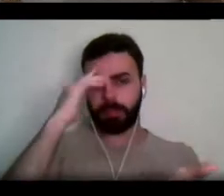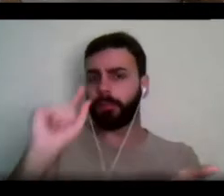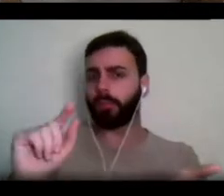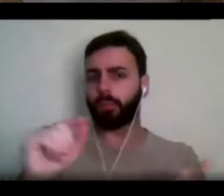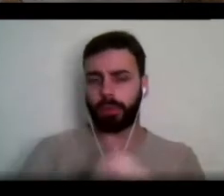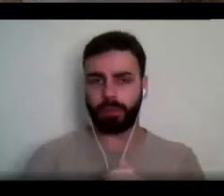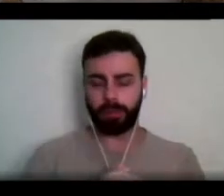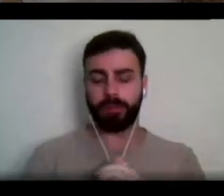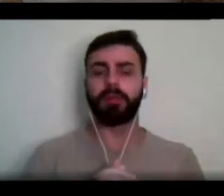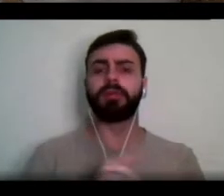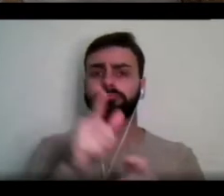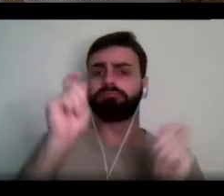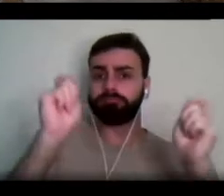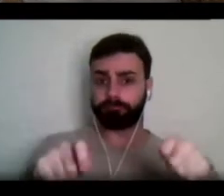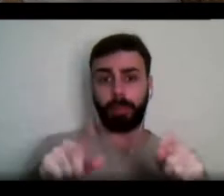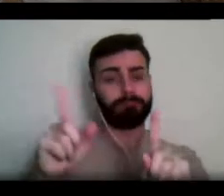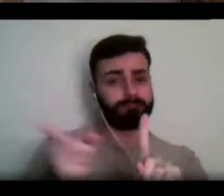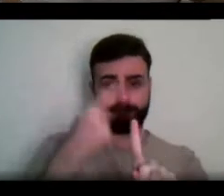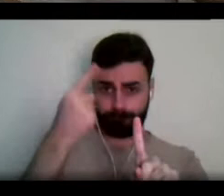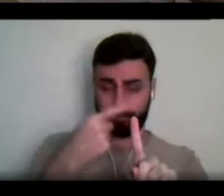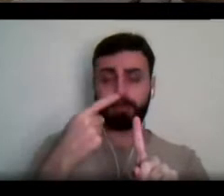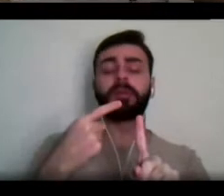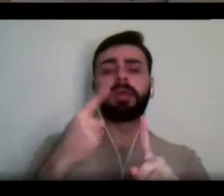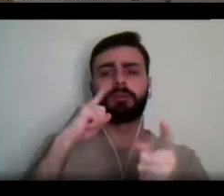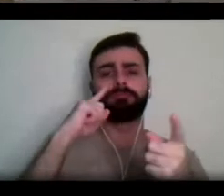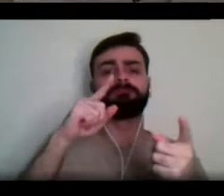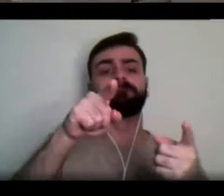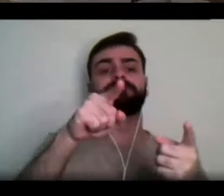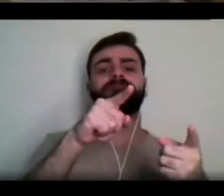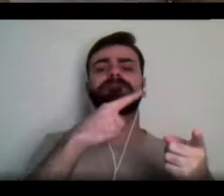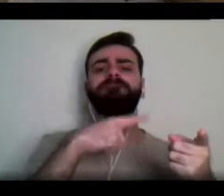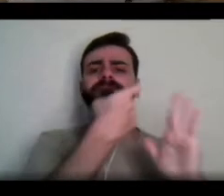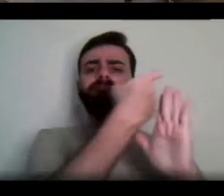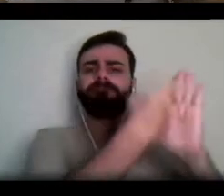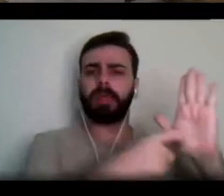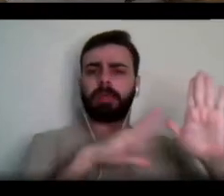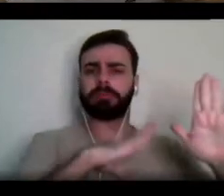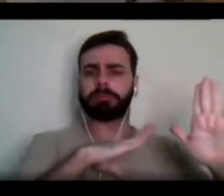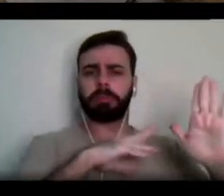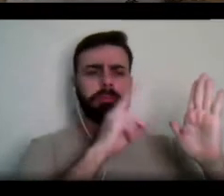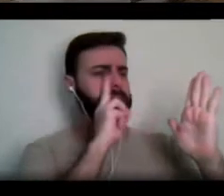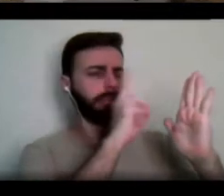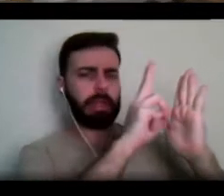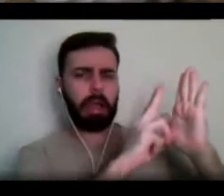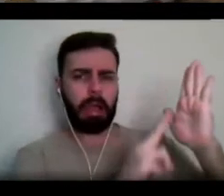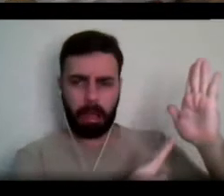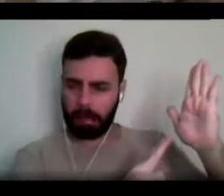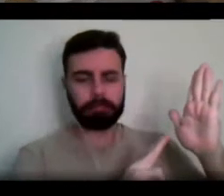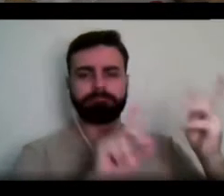Então, o importante aqui, para resolver esse problema, é você transformar o texto